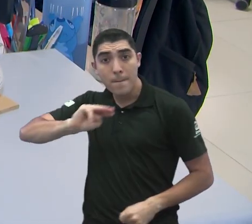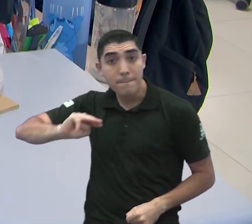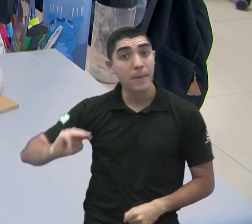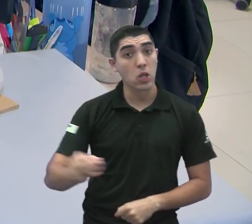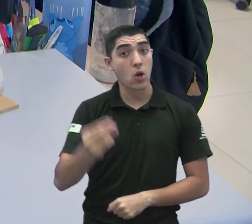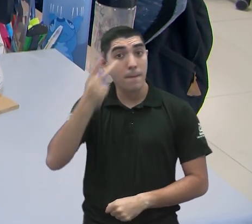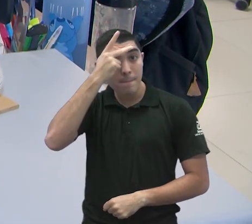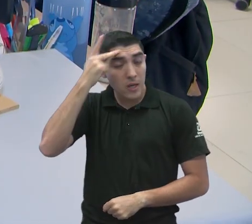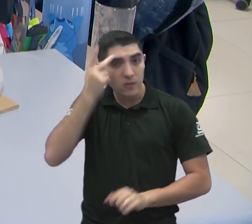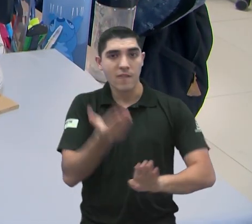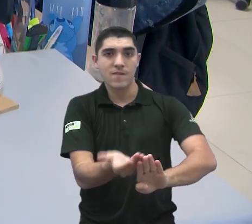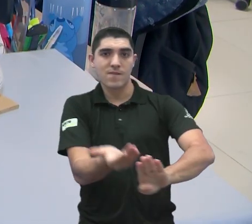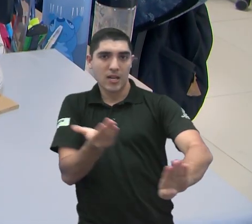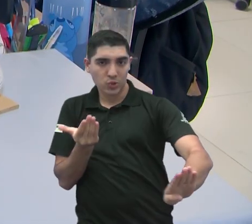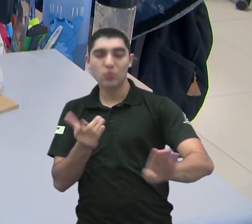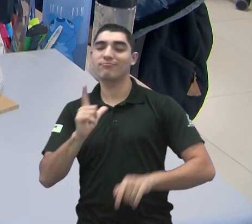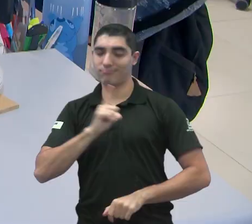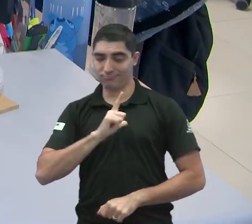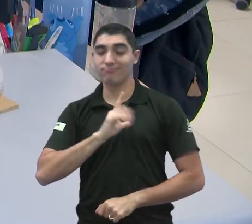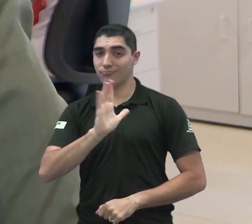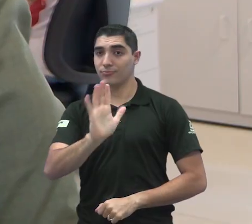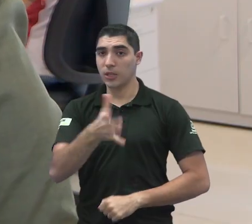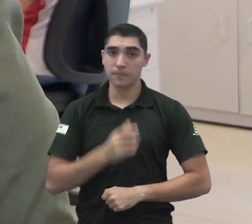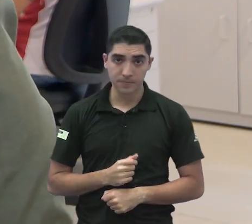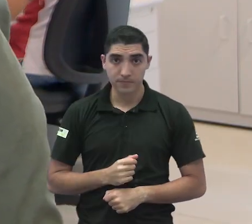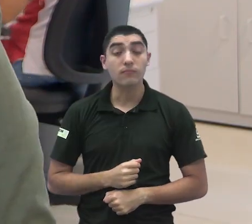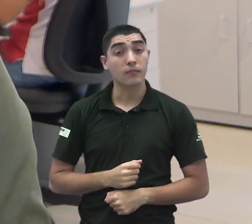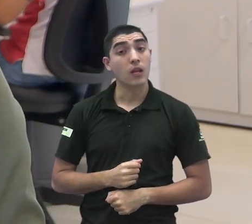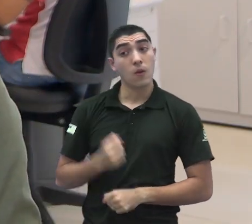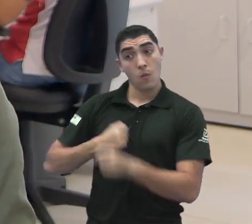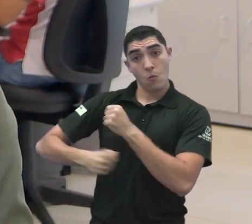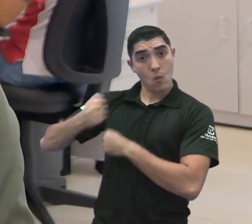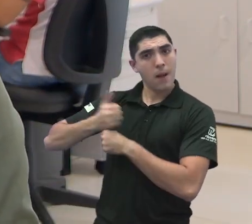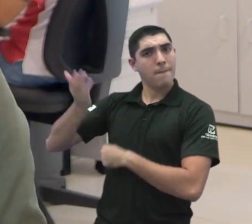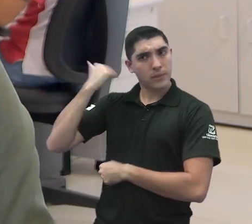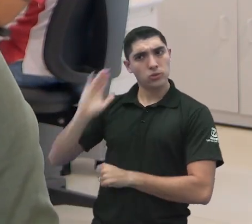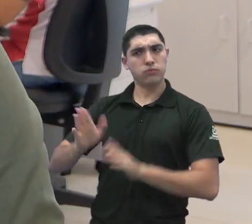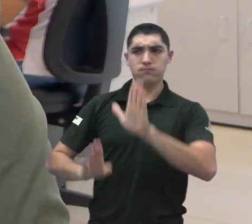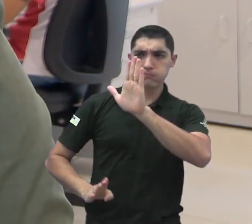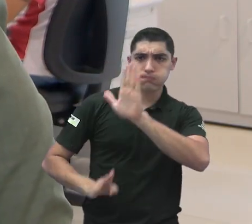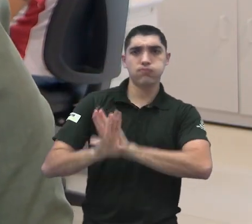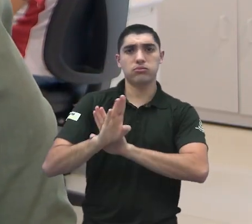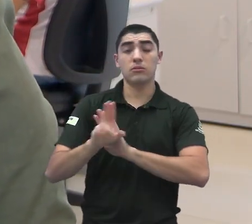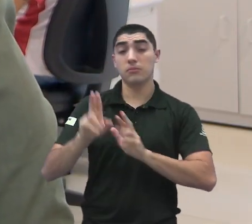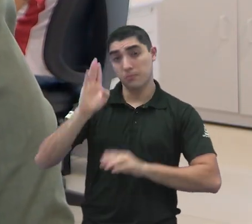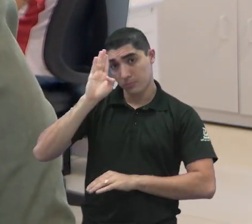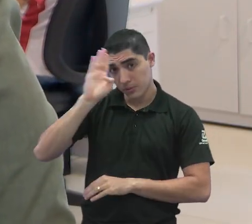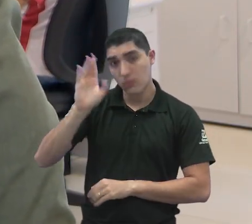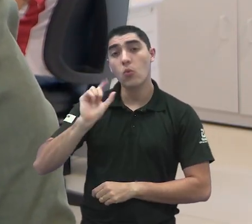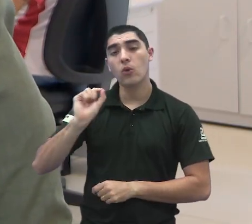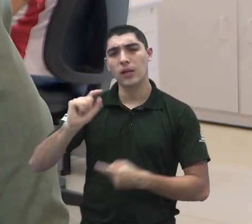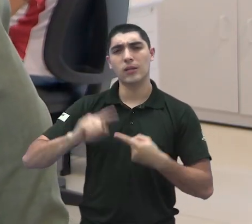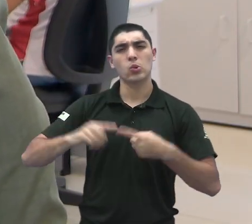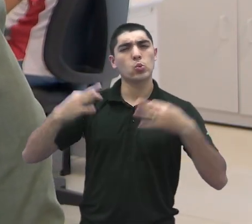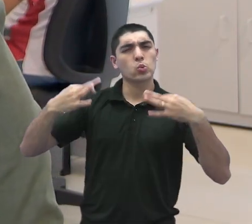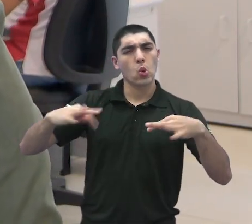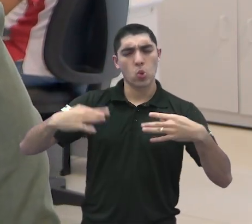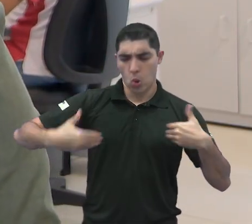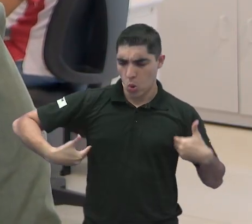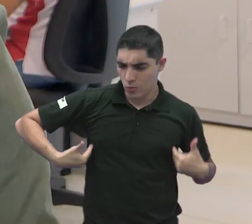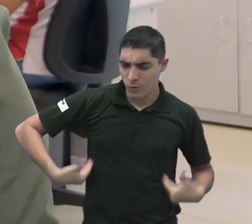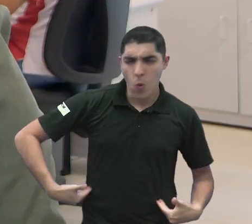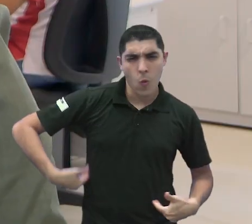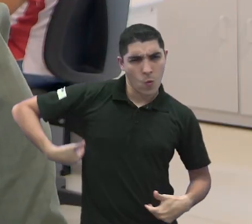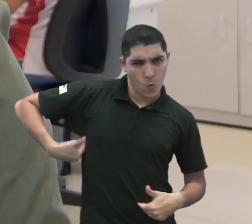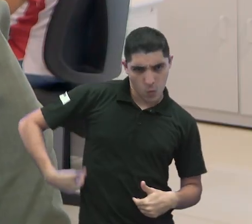de funcionários com licenças ou atestados. Nós tivemos no último ano uma alta incidência de afastamento, bastante relacionada às questões